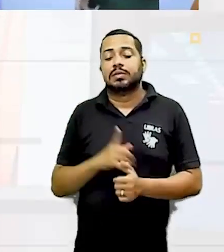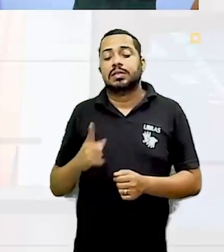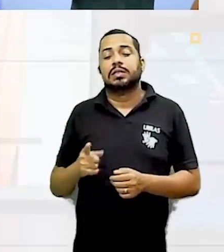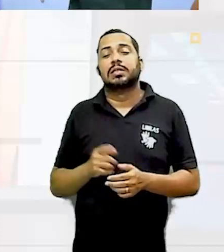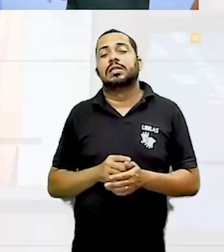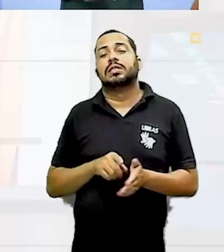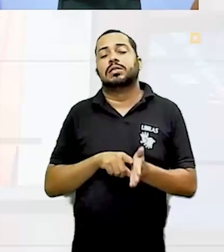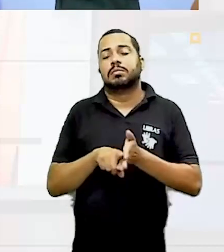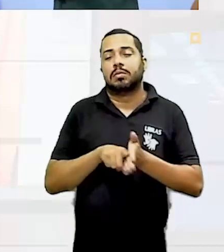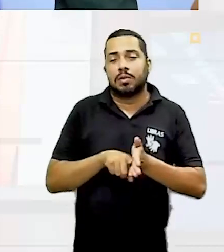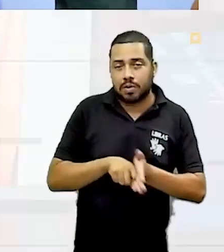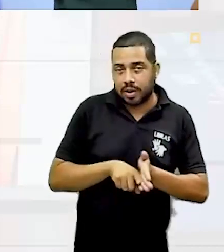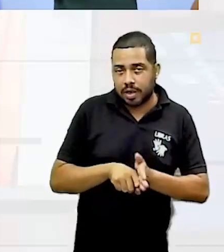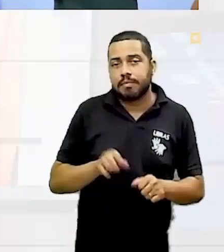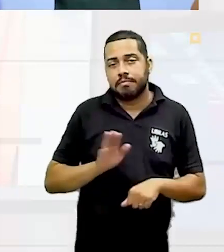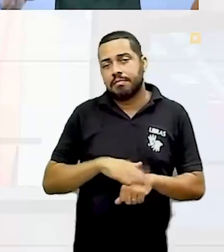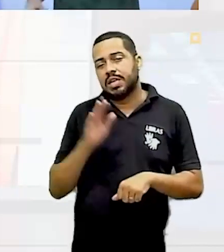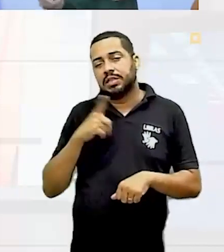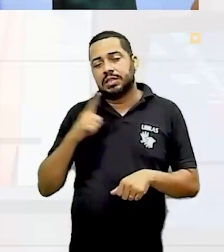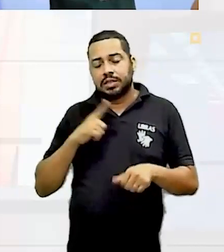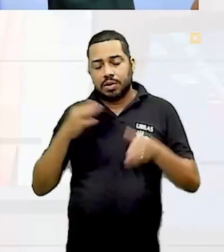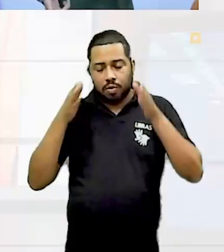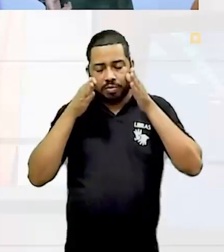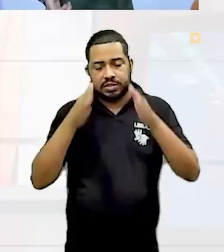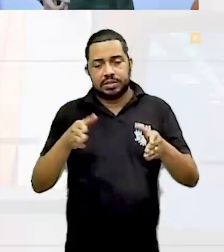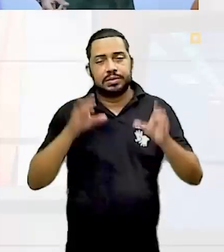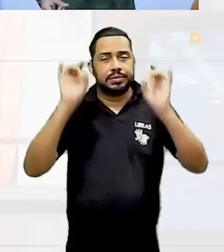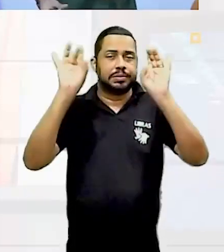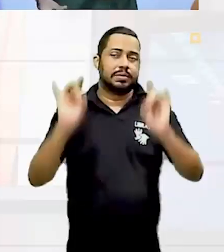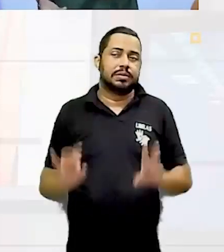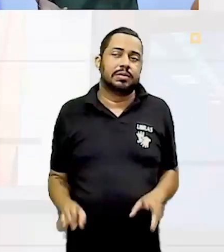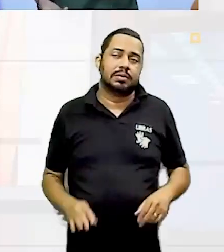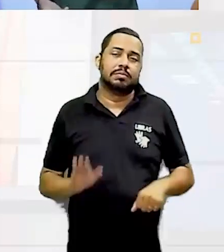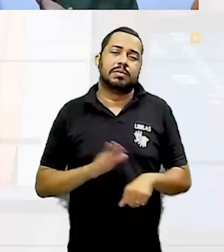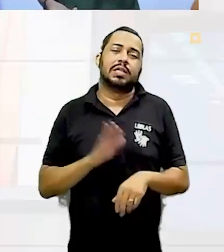explorar mais do que ter um objetivo específico, é mais exploração